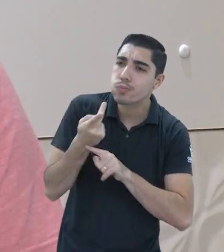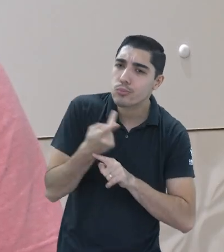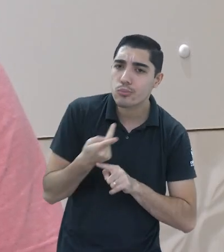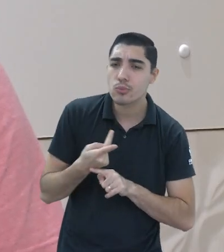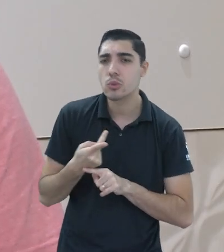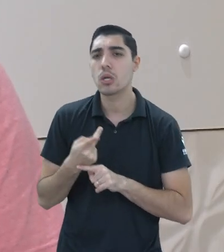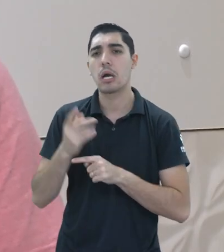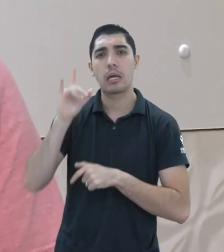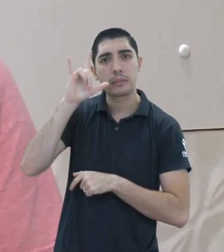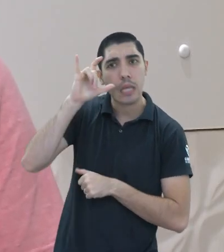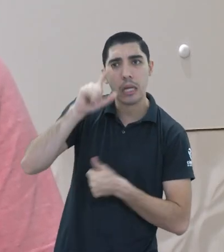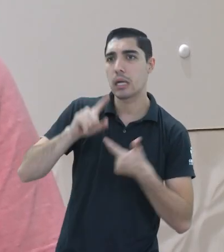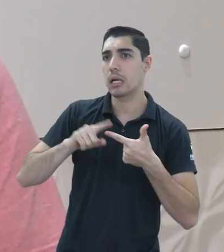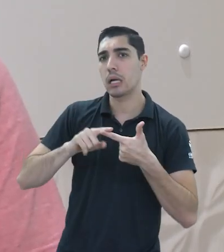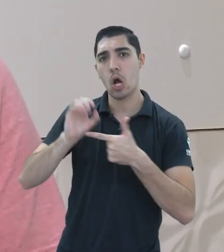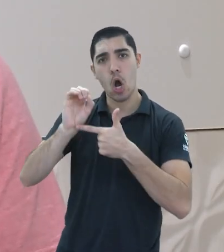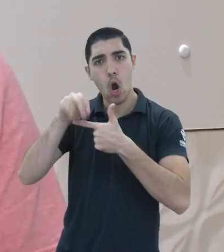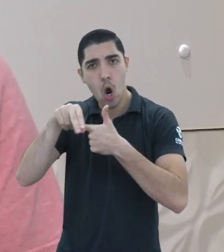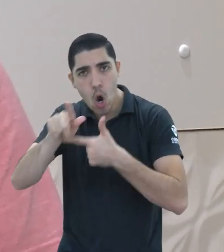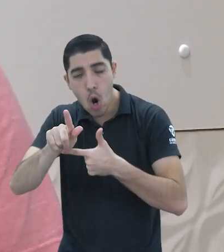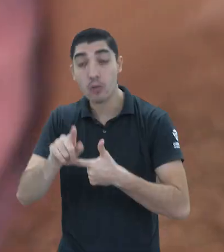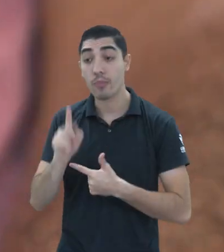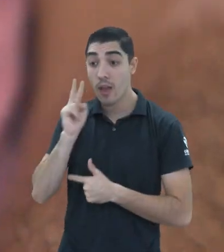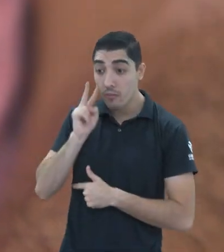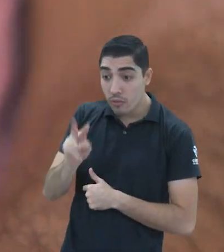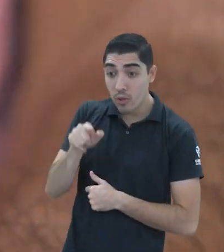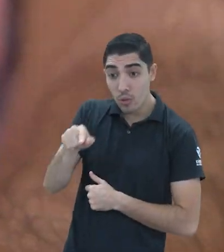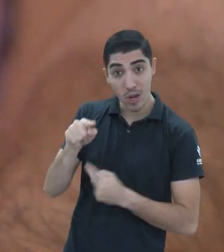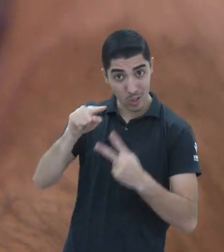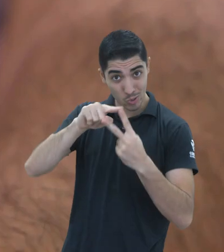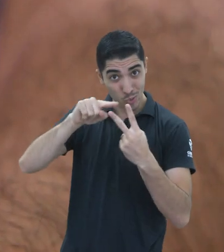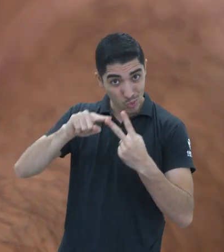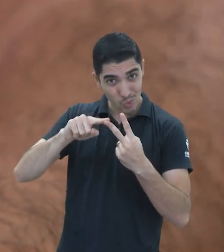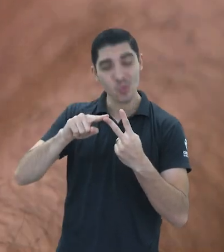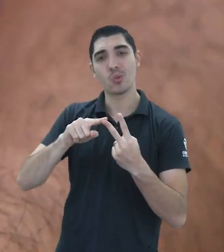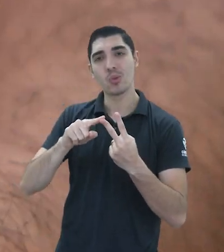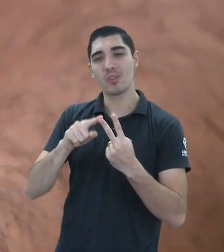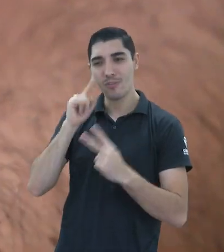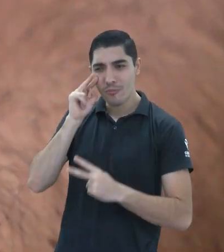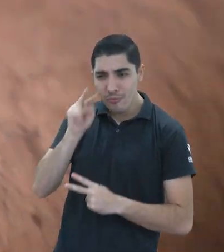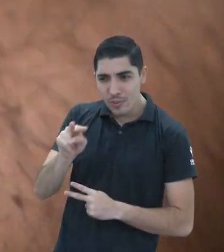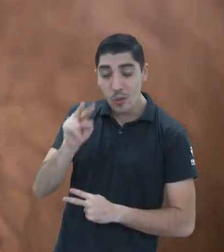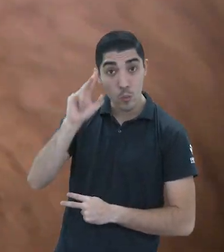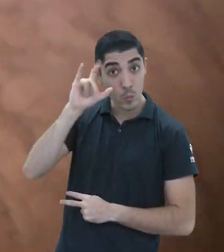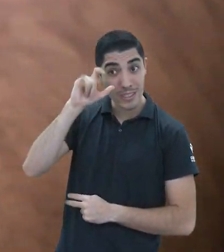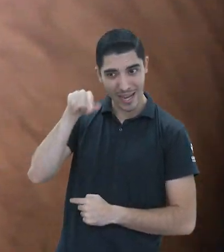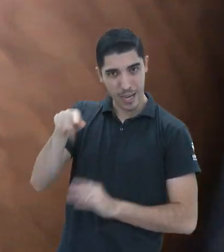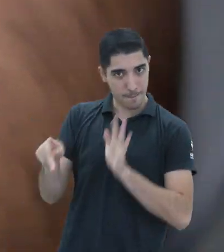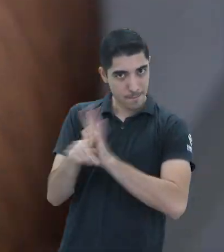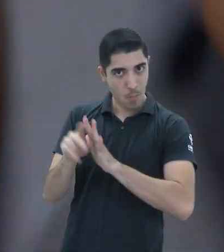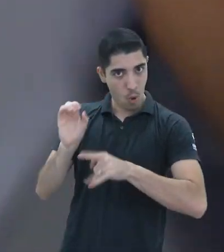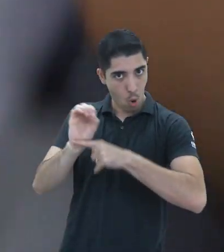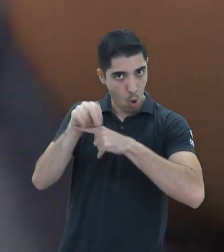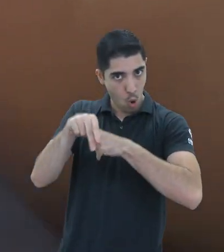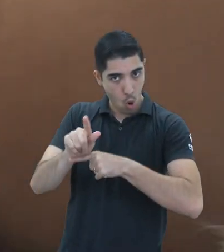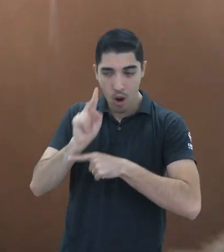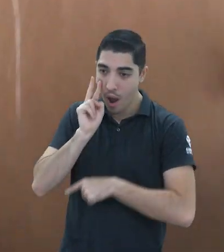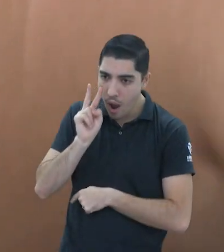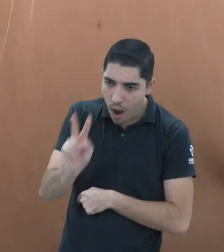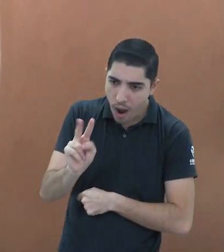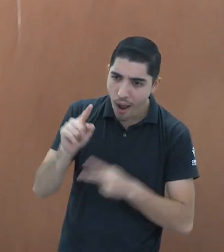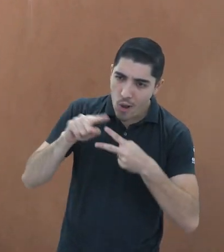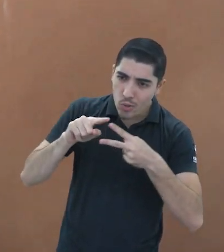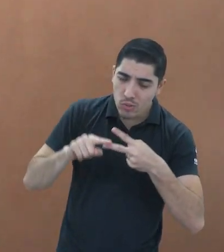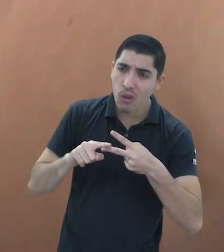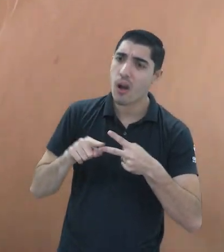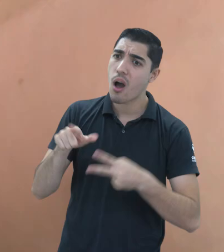por ONGs, e ela conheceu a Farinha e a Farofa através do Instagram da ONG e